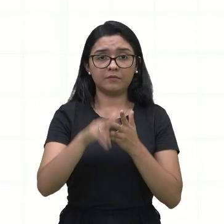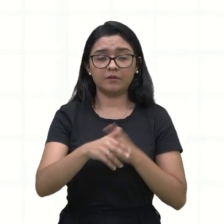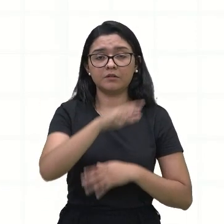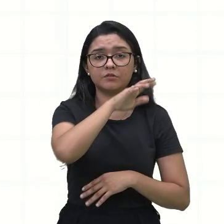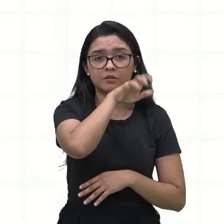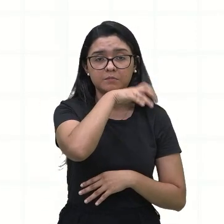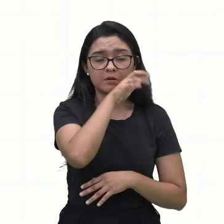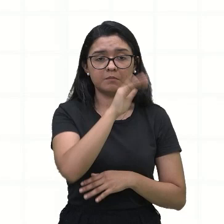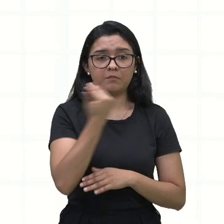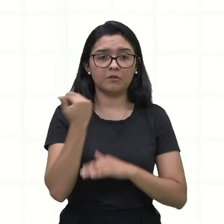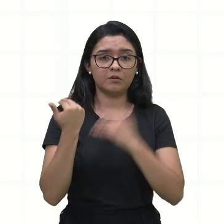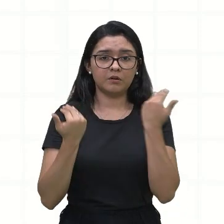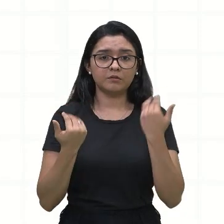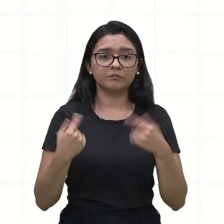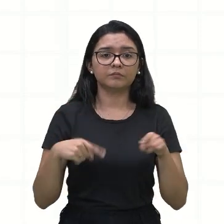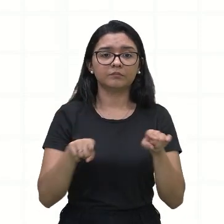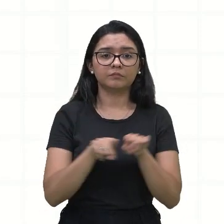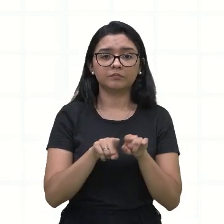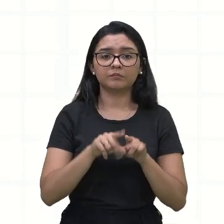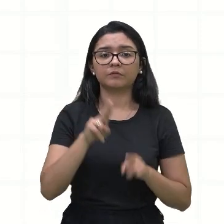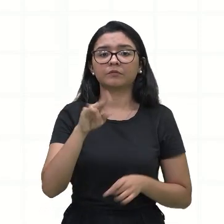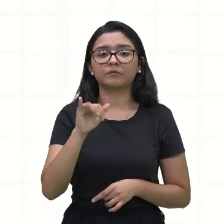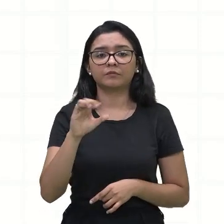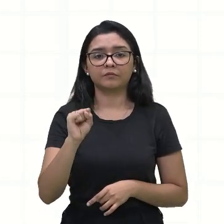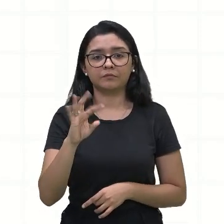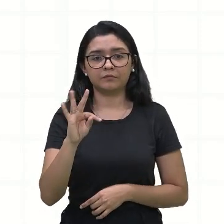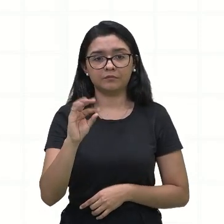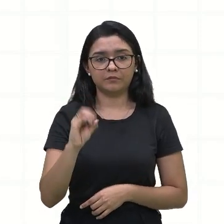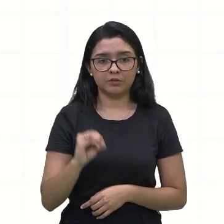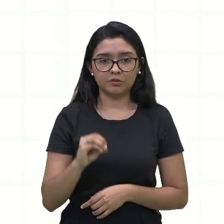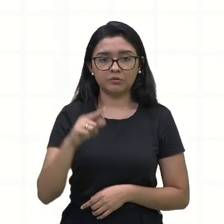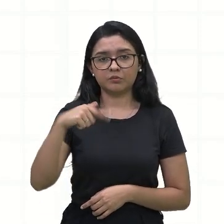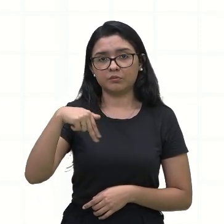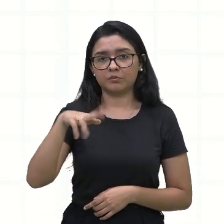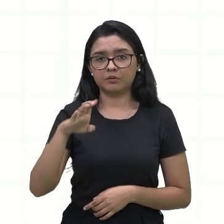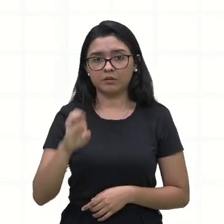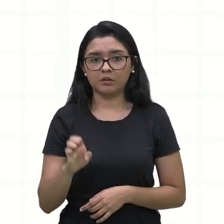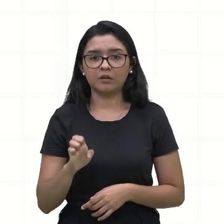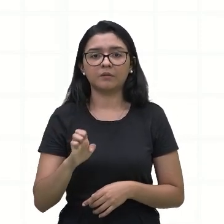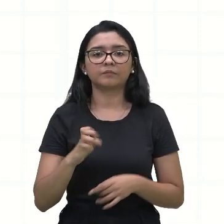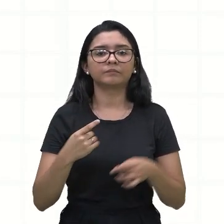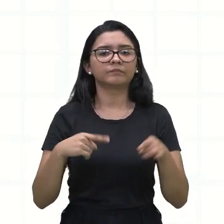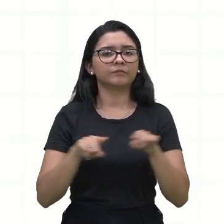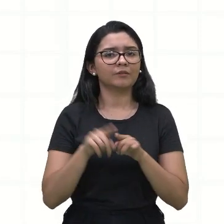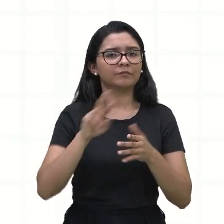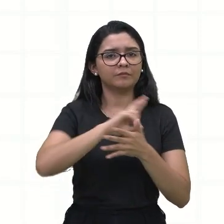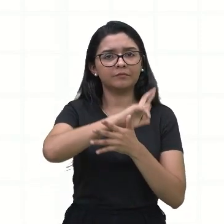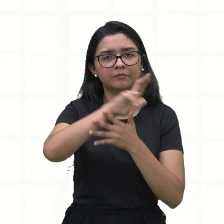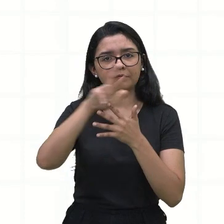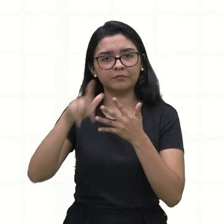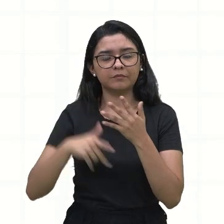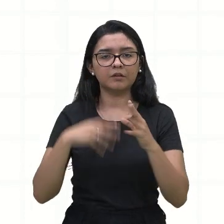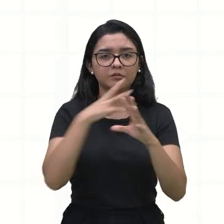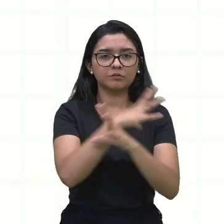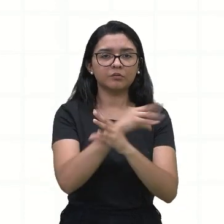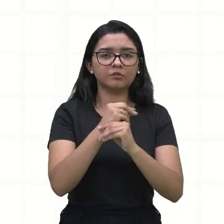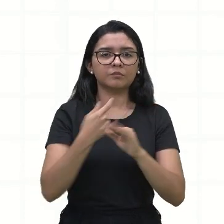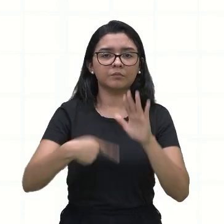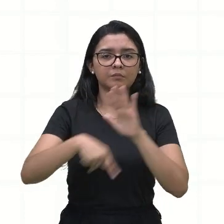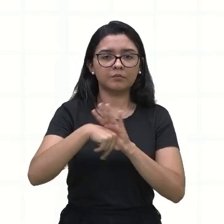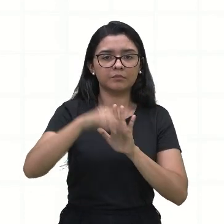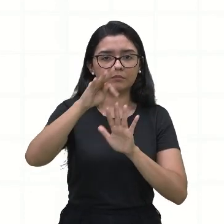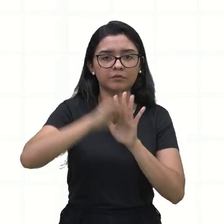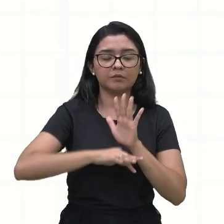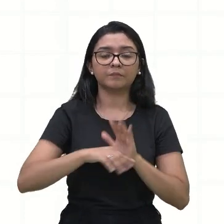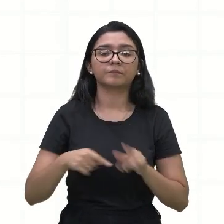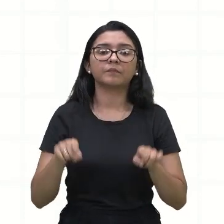ó, visto que, enquanto, então são conectivos que vão trabalhar o texto e indicar. Primeiramente, olha só,